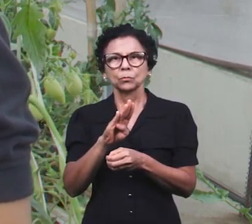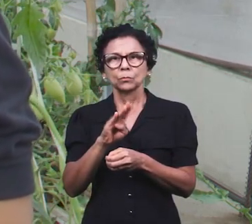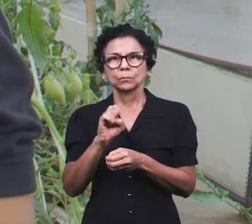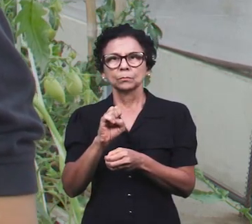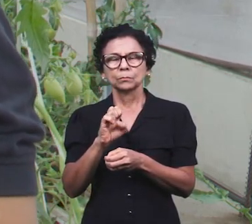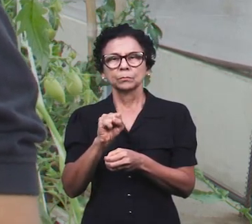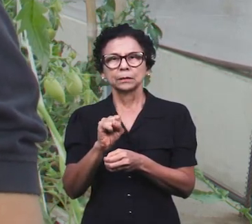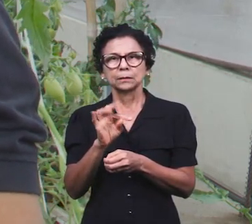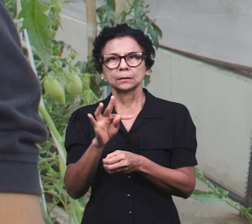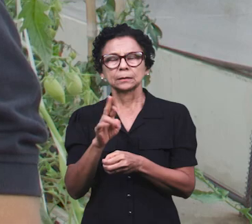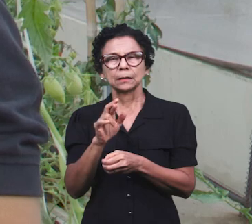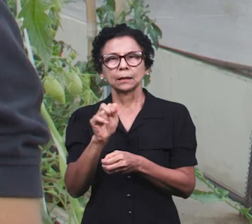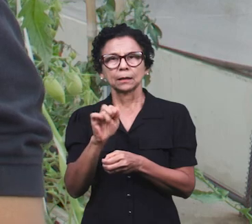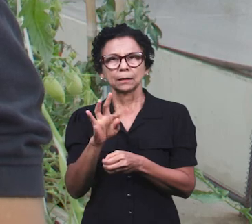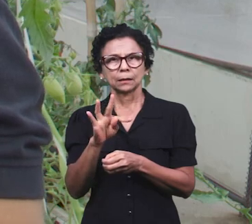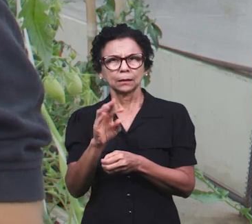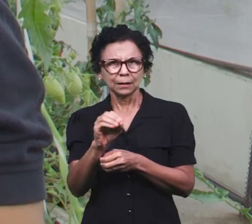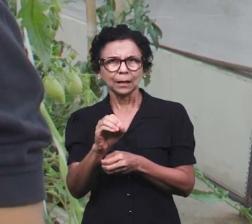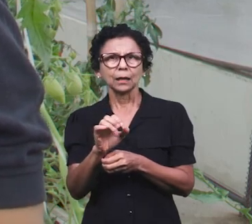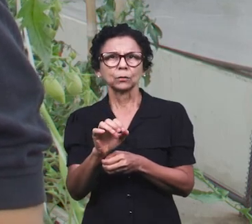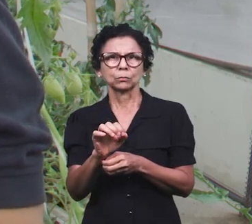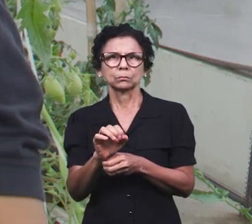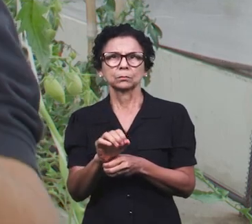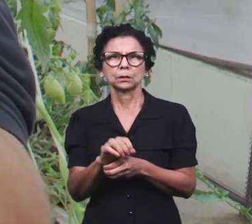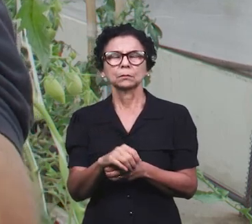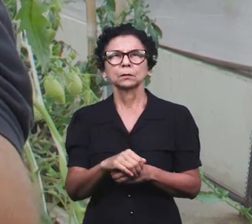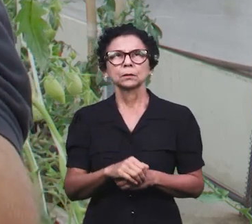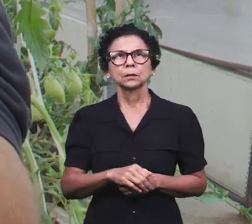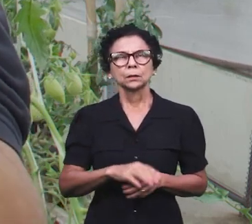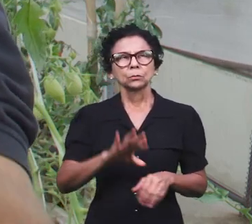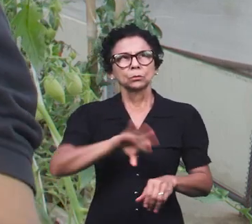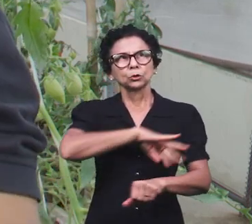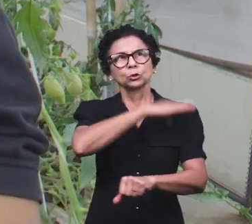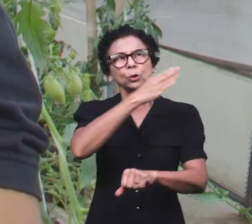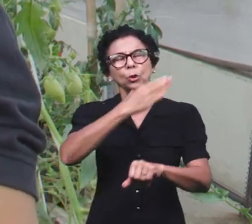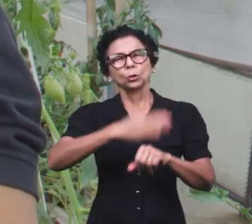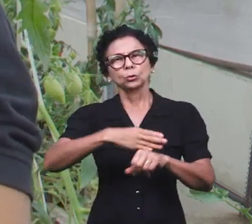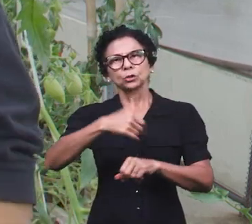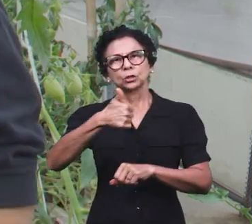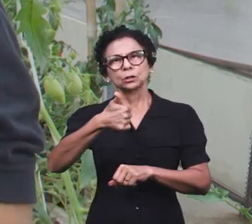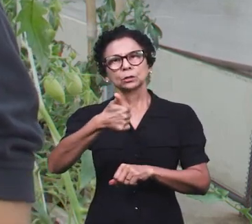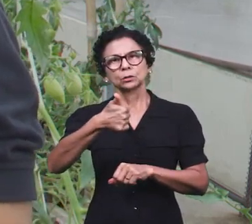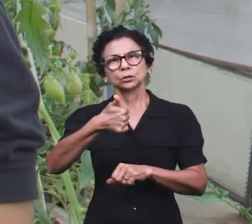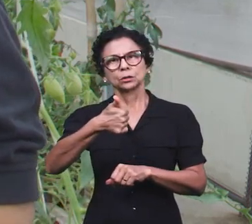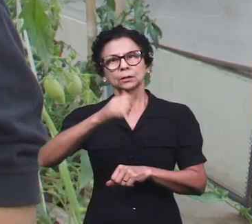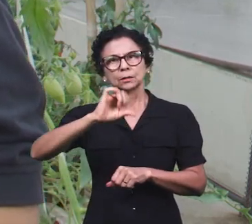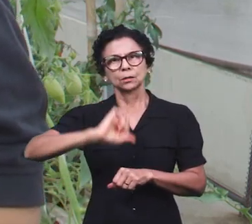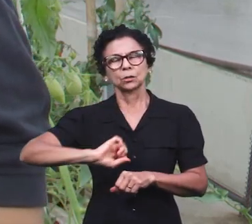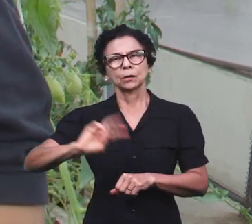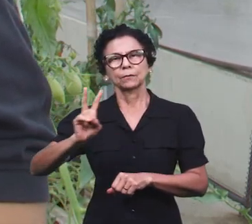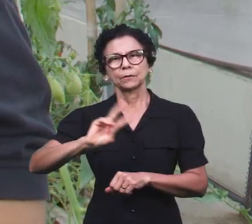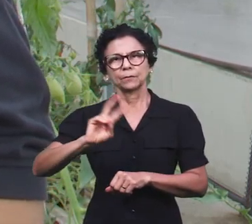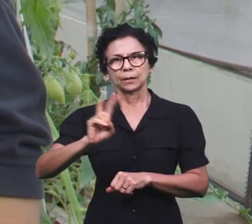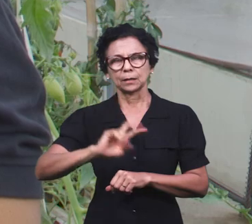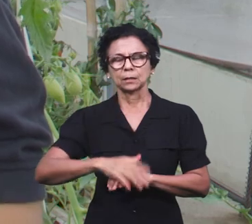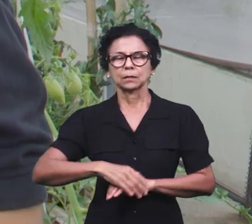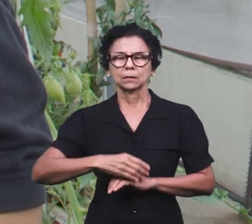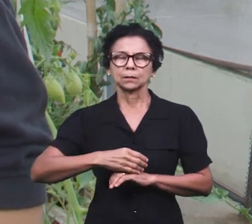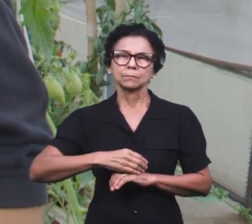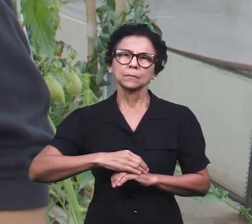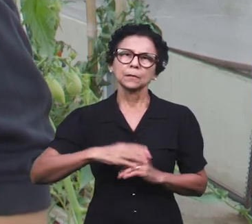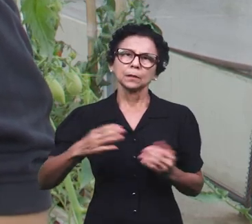nutritiva. Isso chega a fazer 19 vezes ao dia. Esse drenado, o drenado ele é coletado, então pode